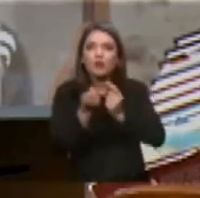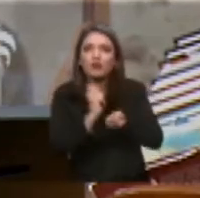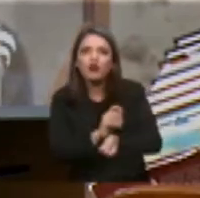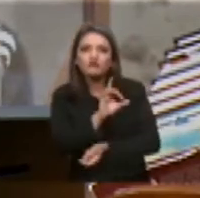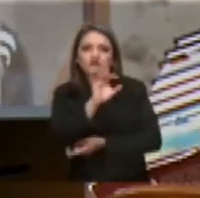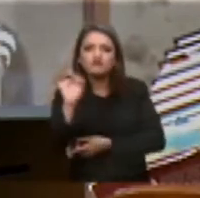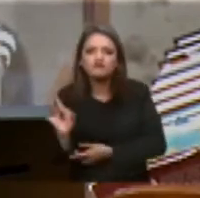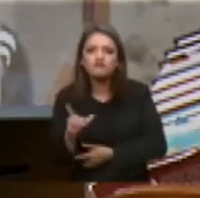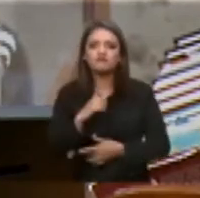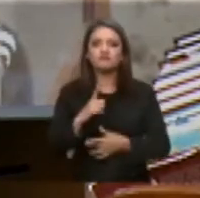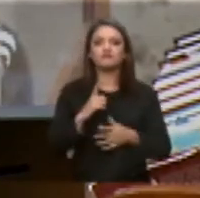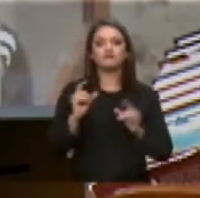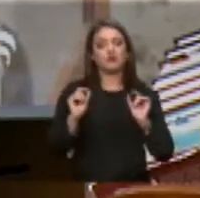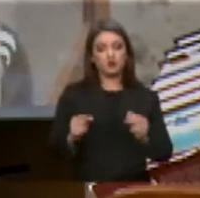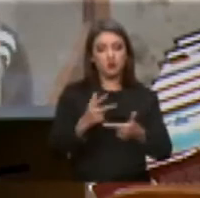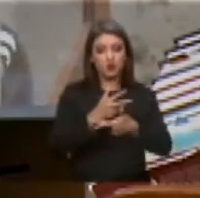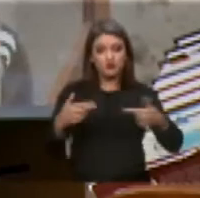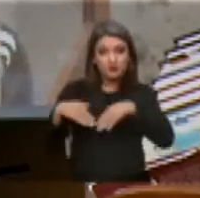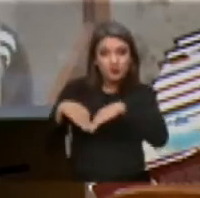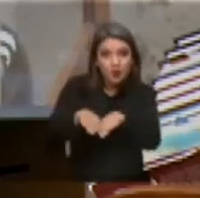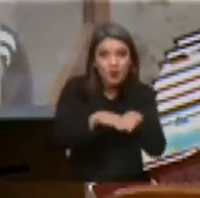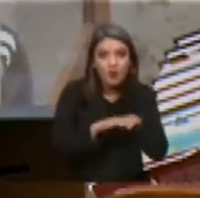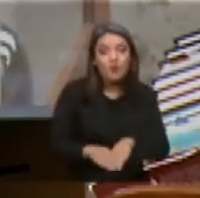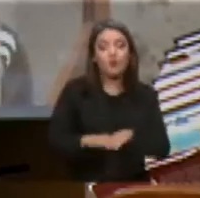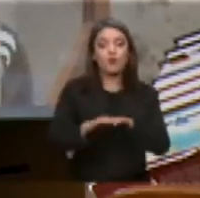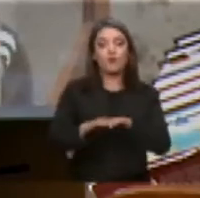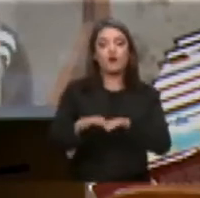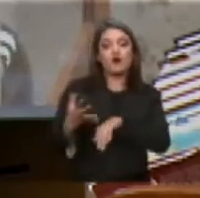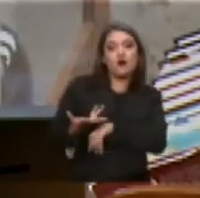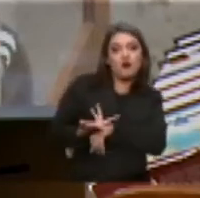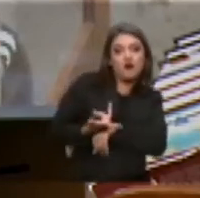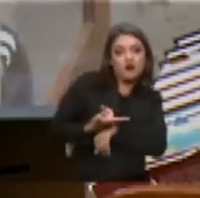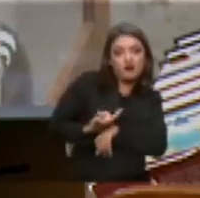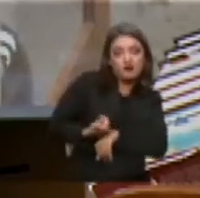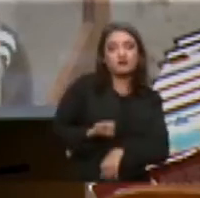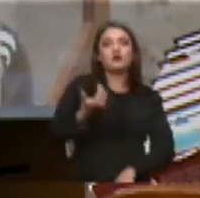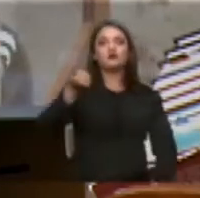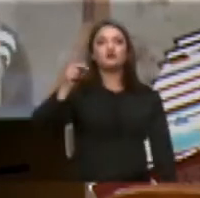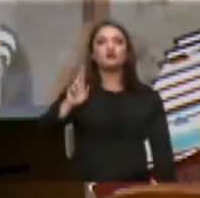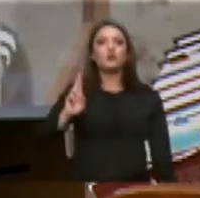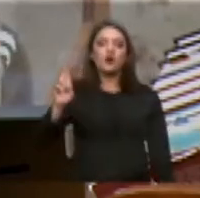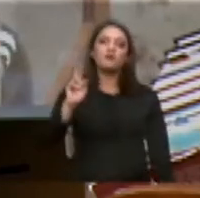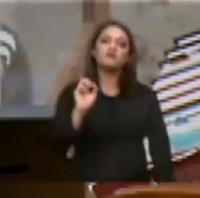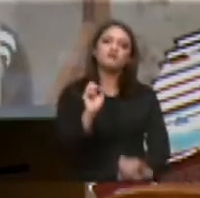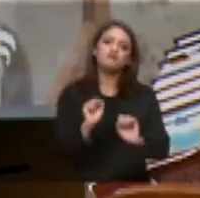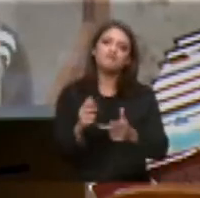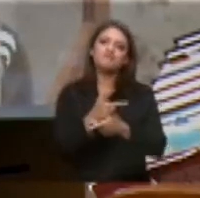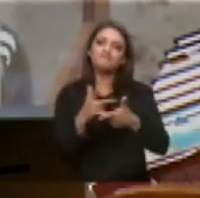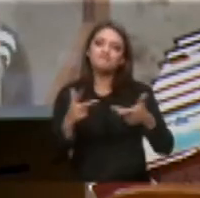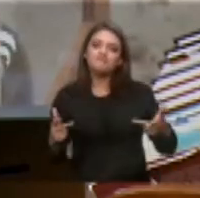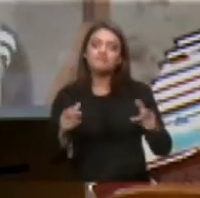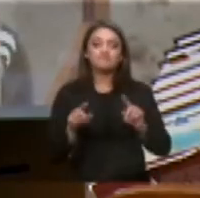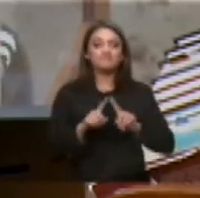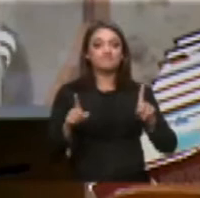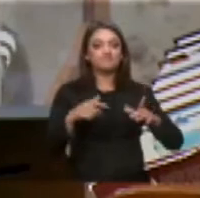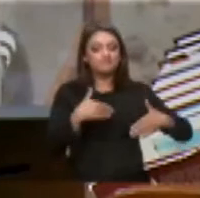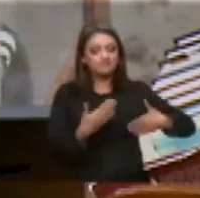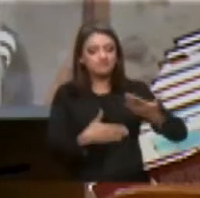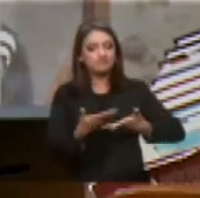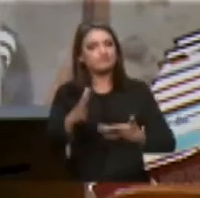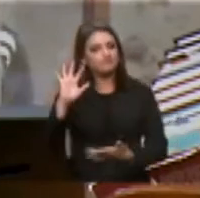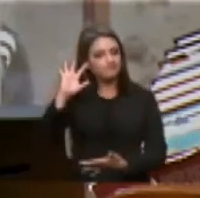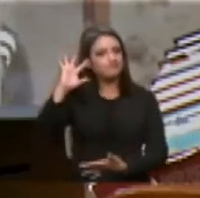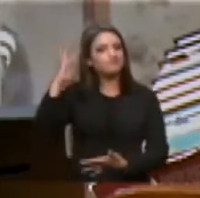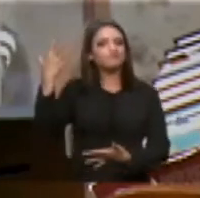de conformidade com os padrões de qualidade do ar podem ser fatores críticos cujo sopesamento entra no processo de tomada